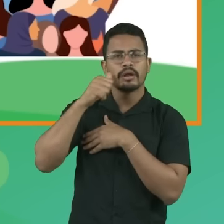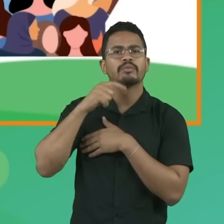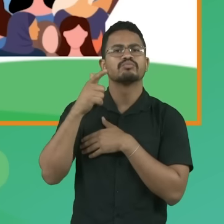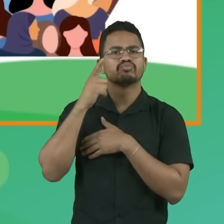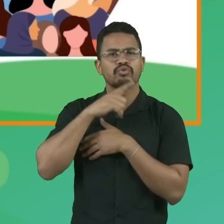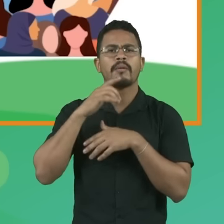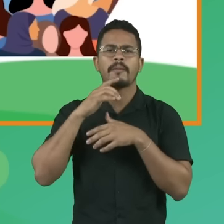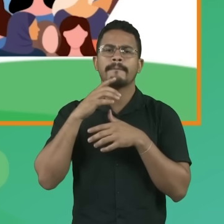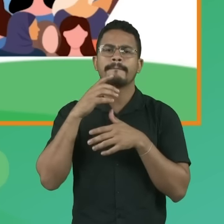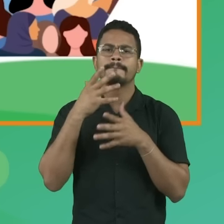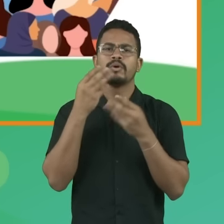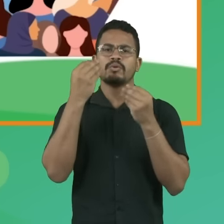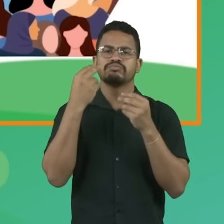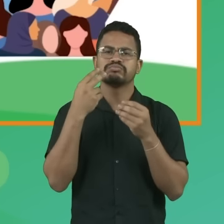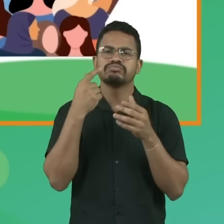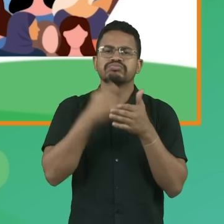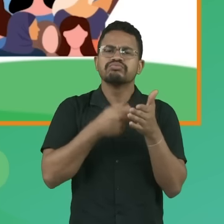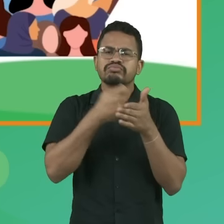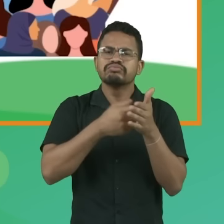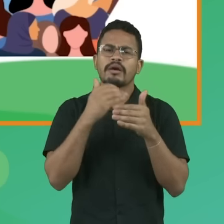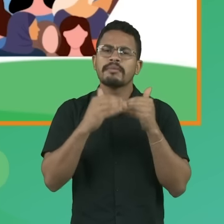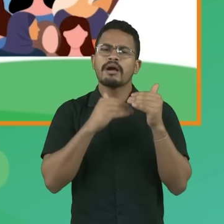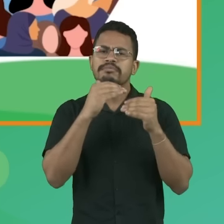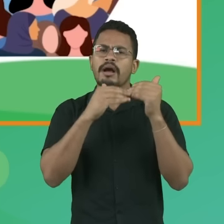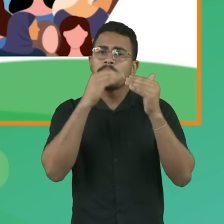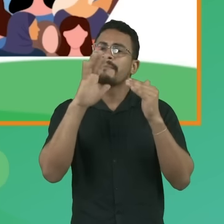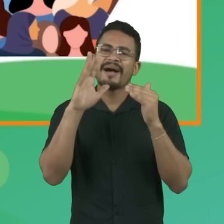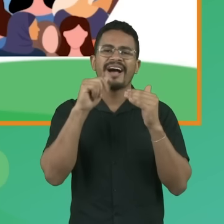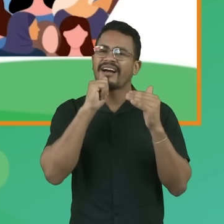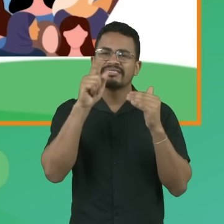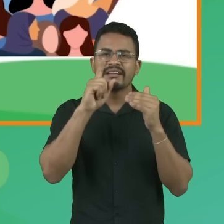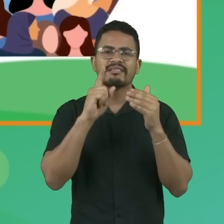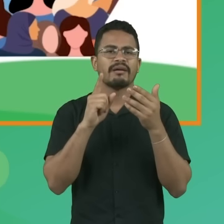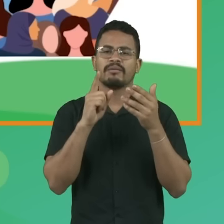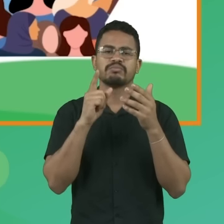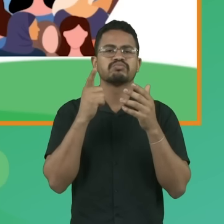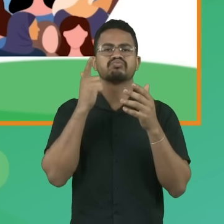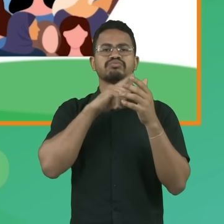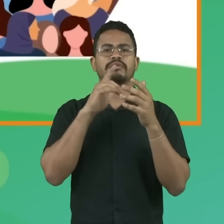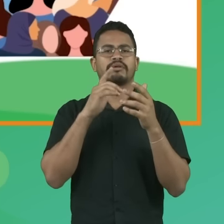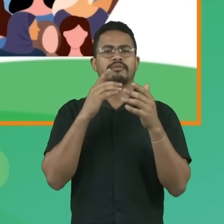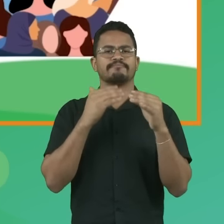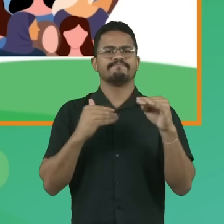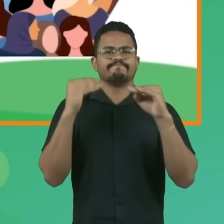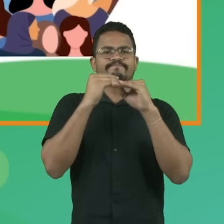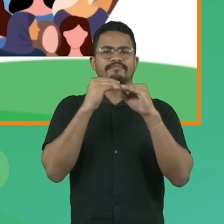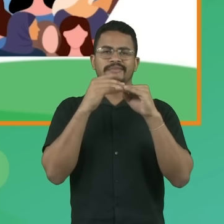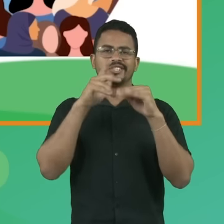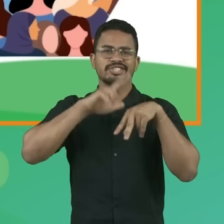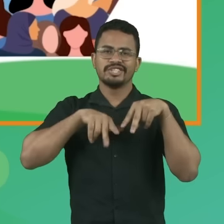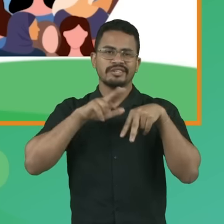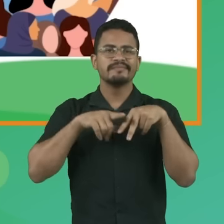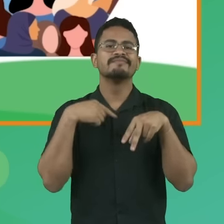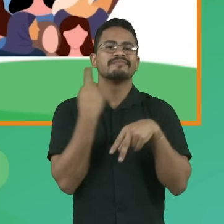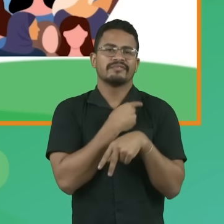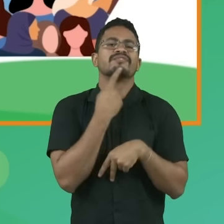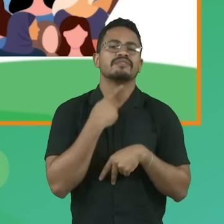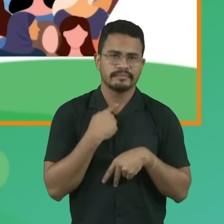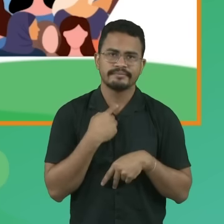avanços, entretanto, ainda estamos longe de alcançar a igualdade entre gêneros que a gente deseja, né?